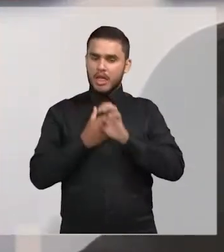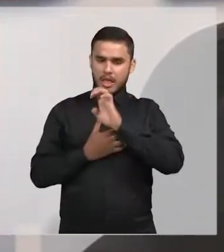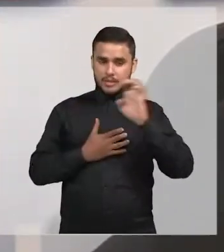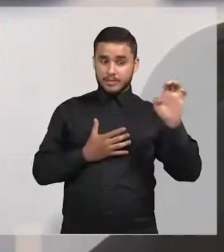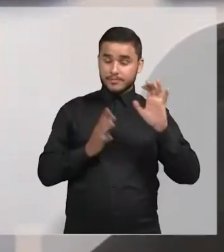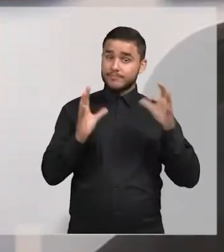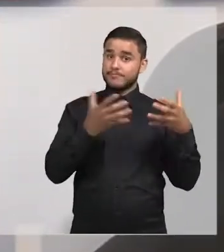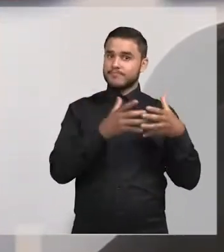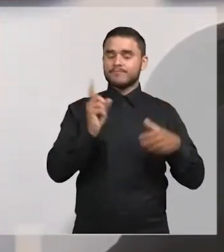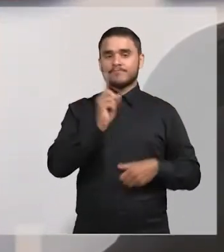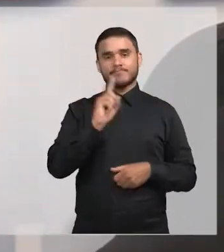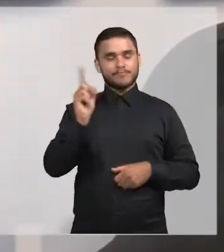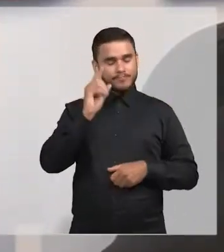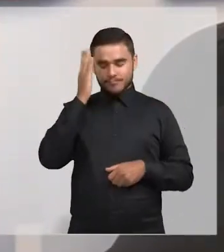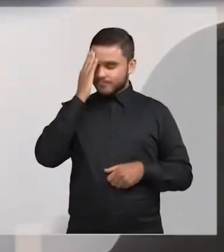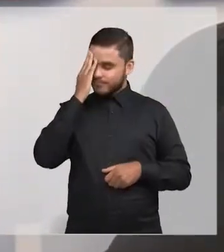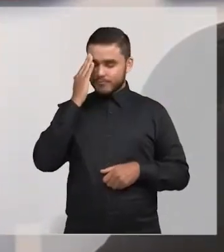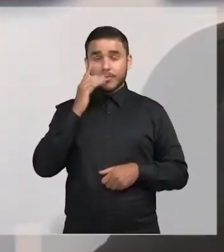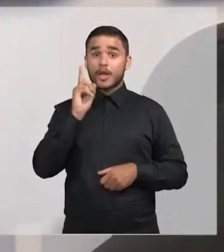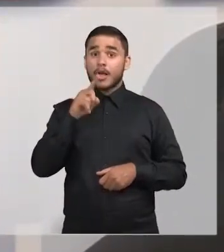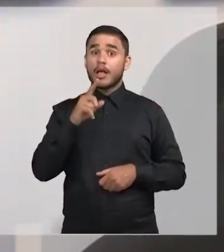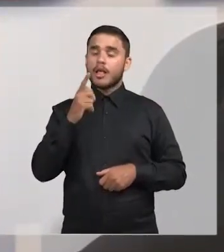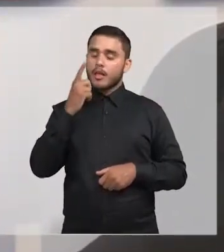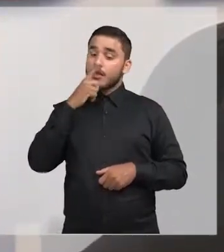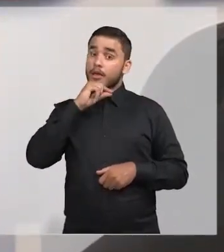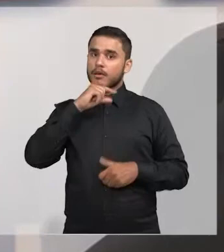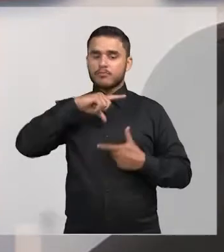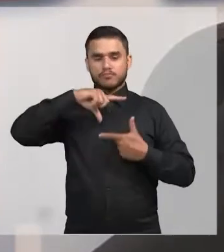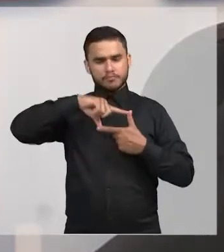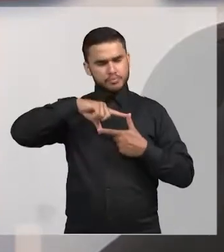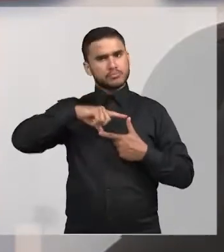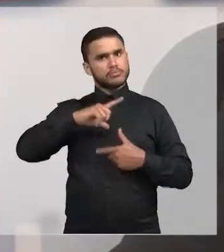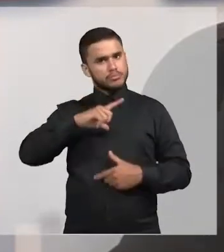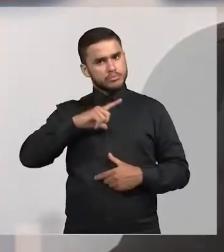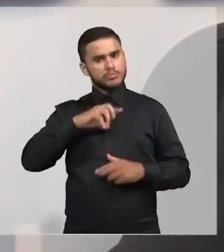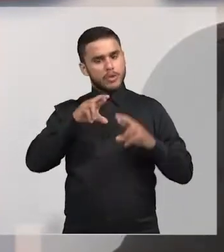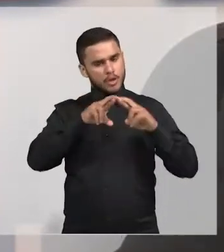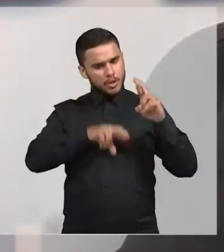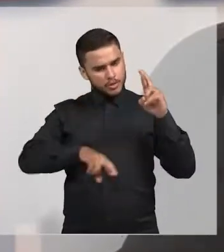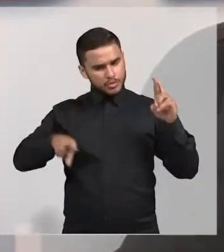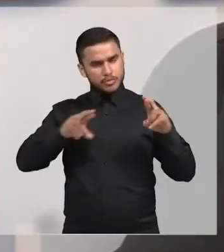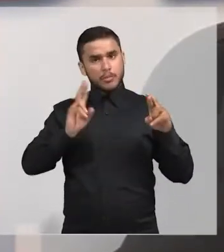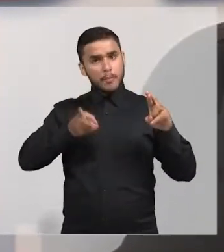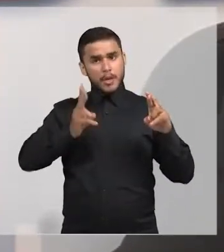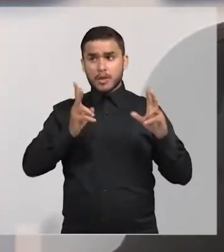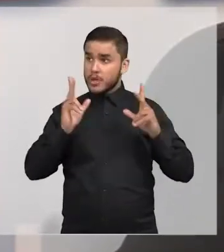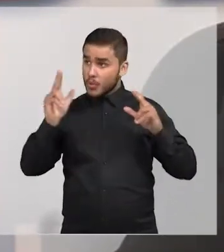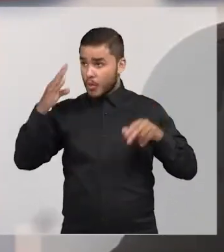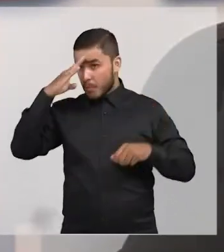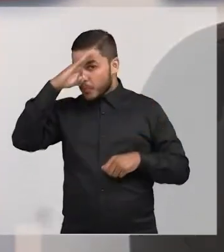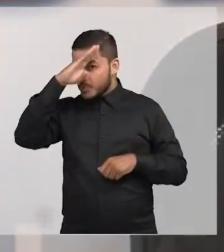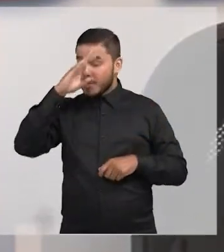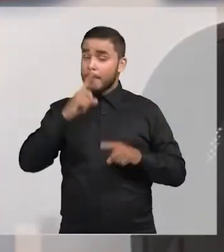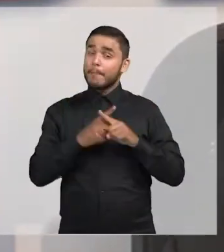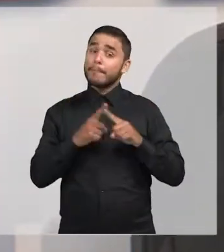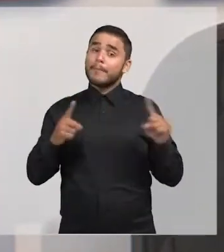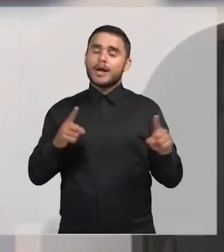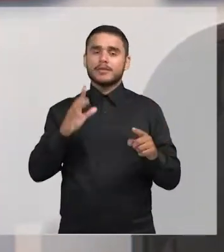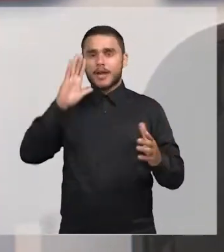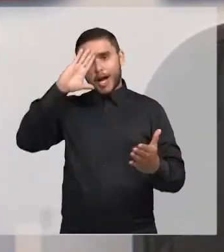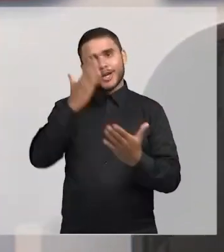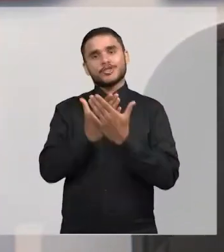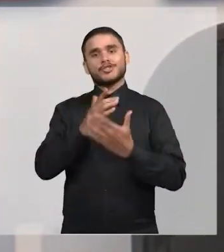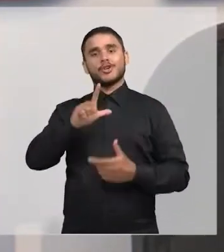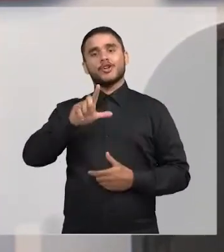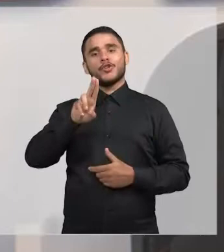eleitorado que, na minha avaliação, é conservadora, que tem um viés religioso, muito parecido com o do Bolsonaro, mas que via